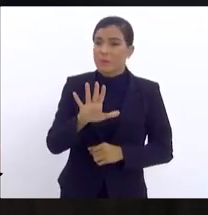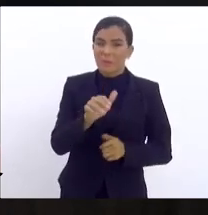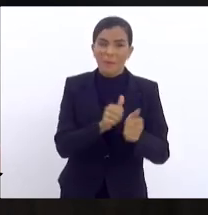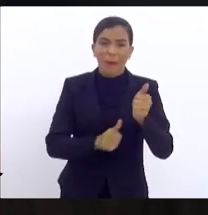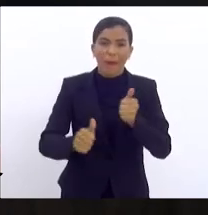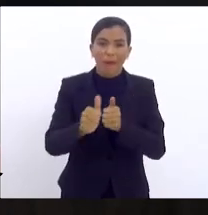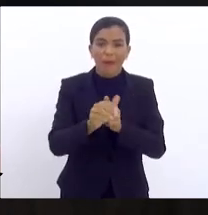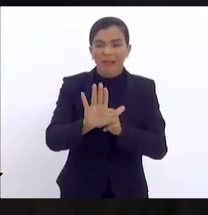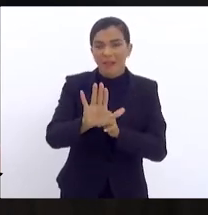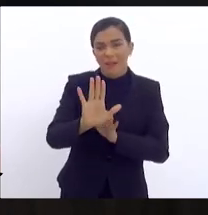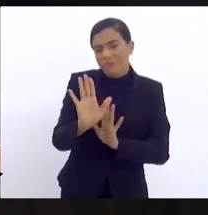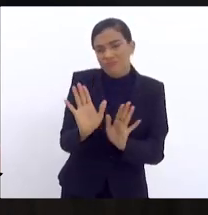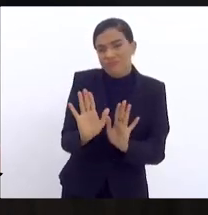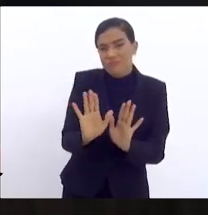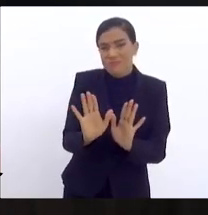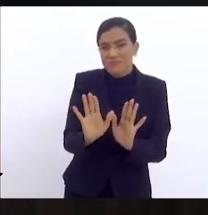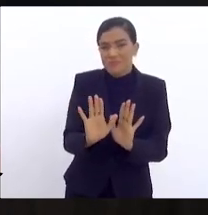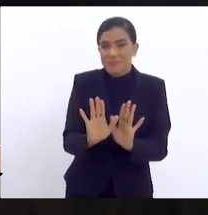presidente